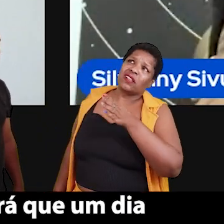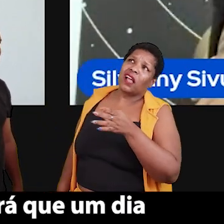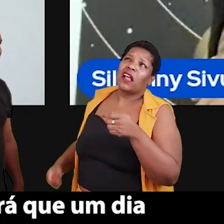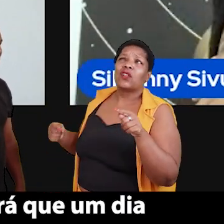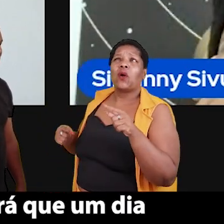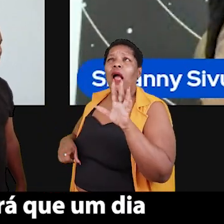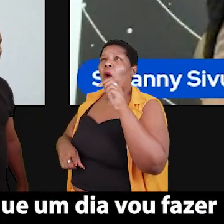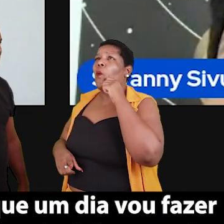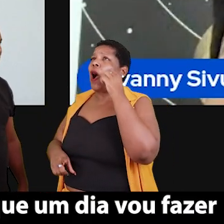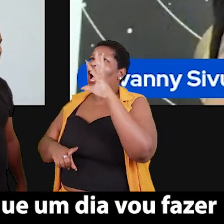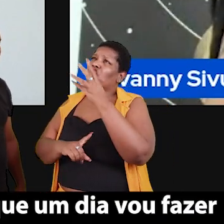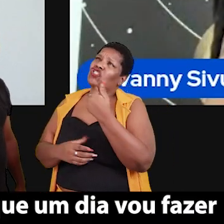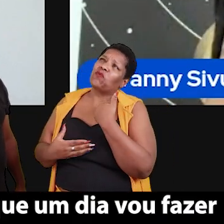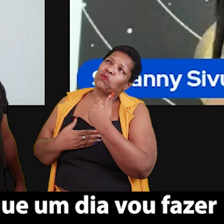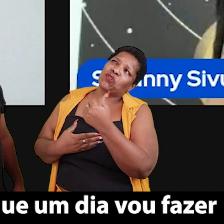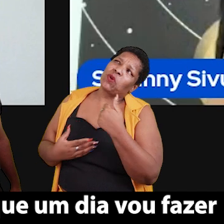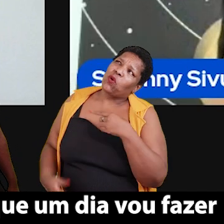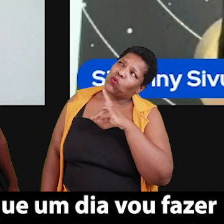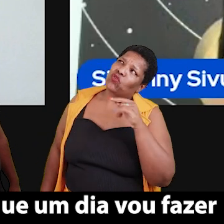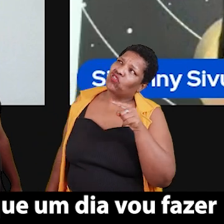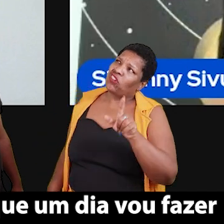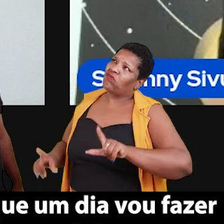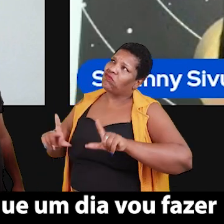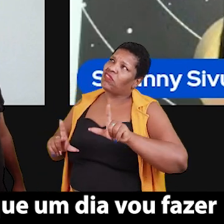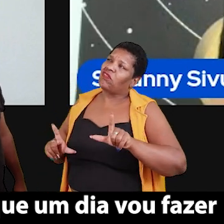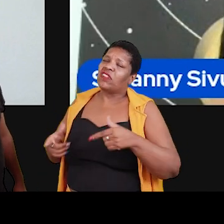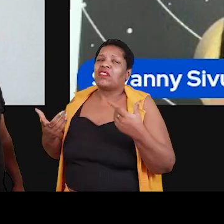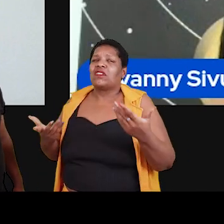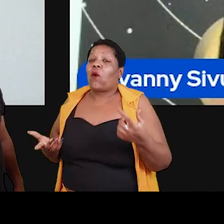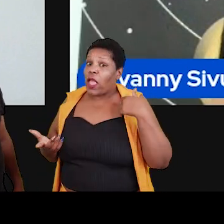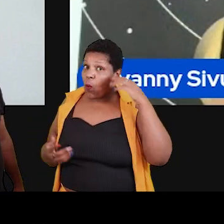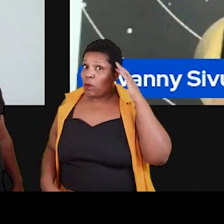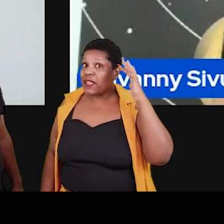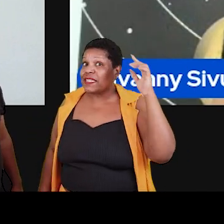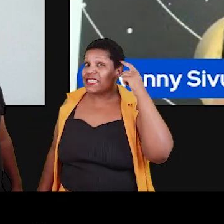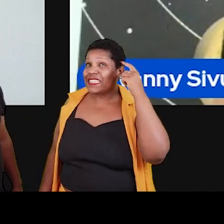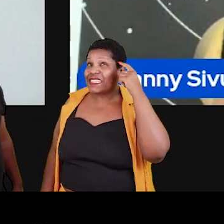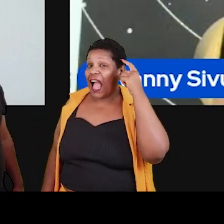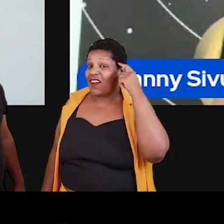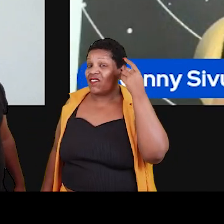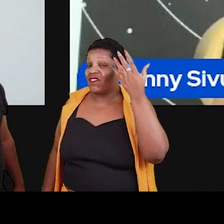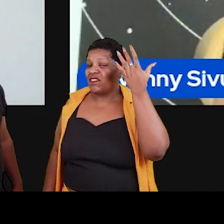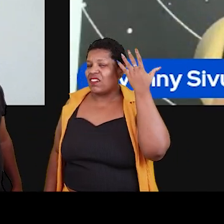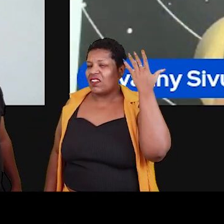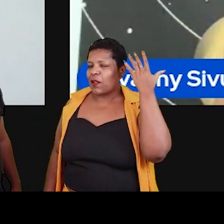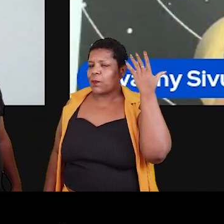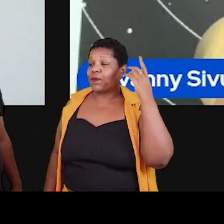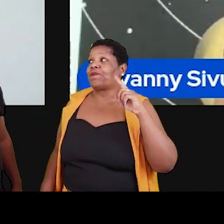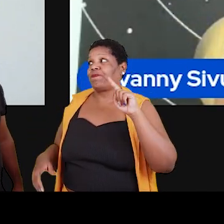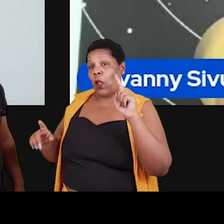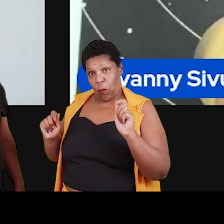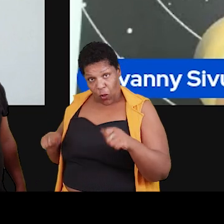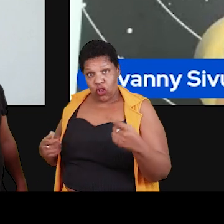com um artista? Pô, será que um dia eu vou estar fazendo um programa de televisão com alguém? Cara, então as